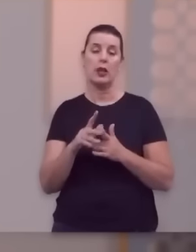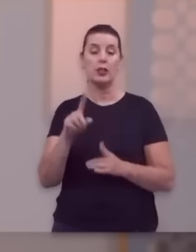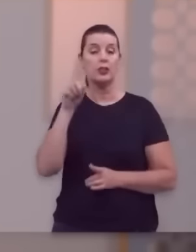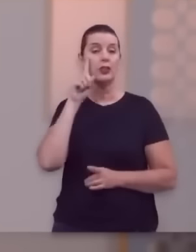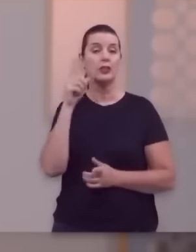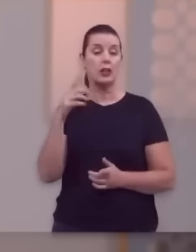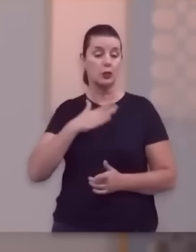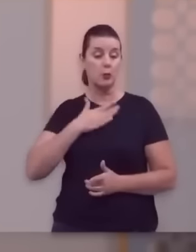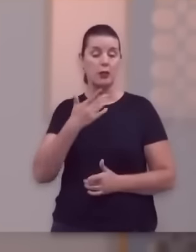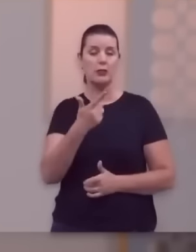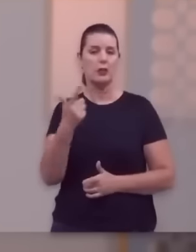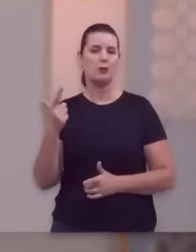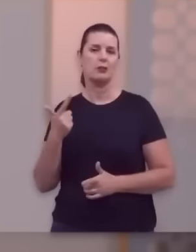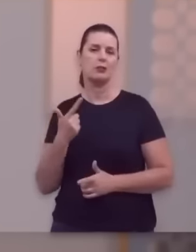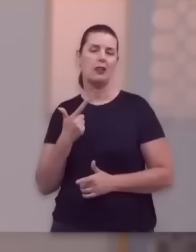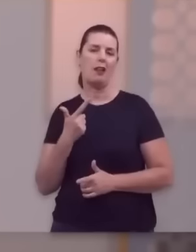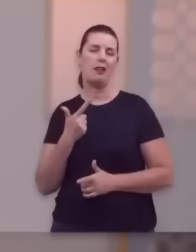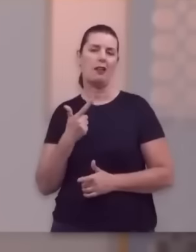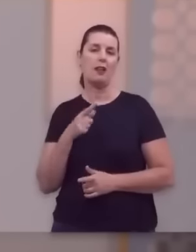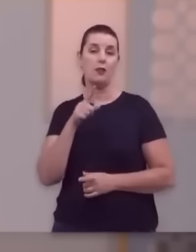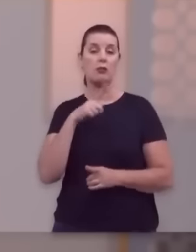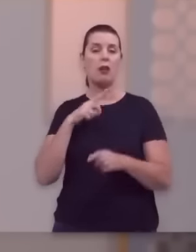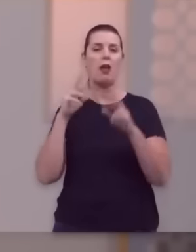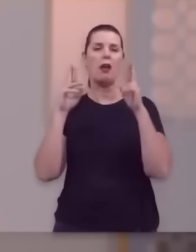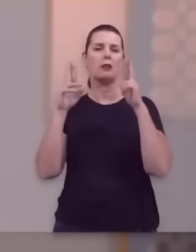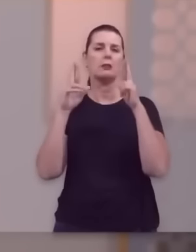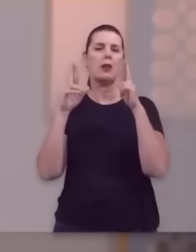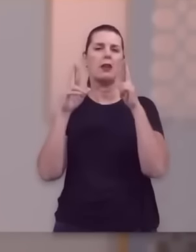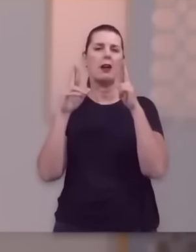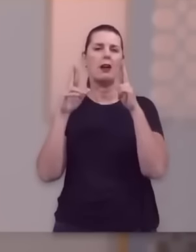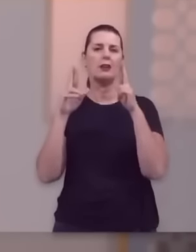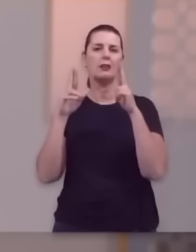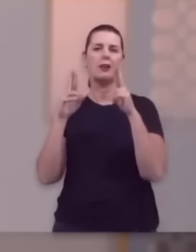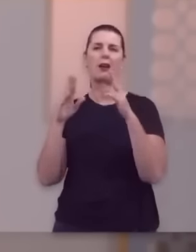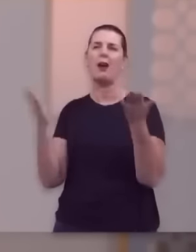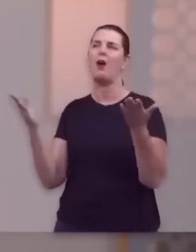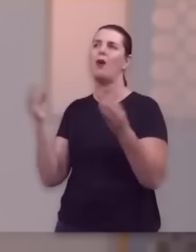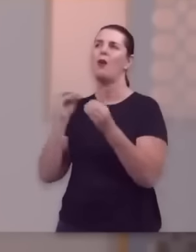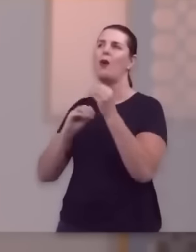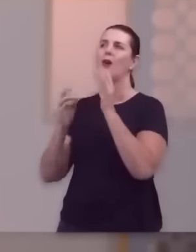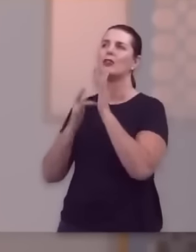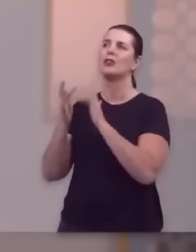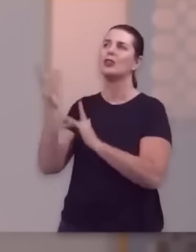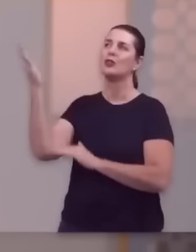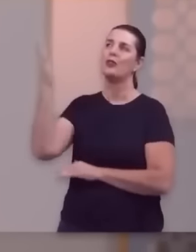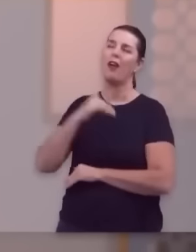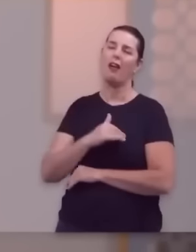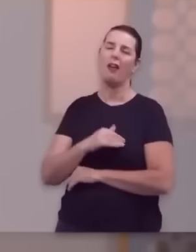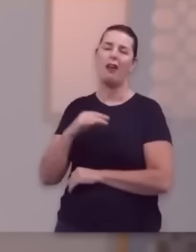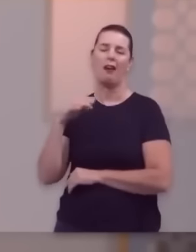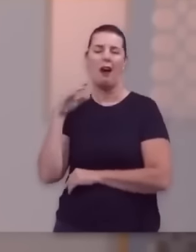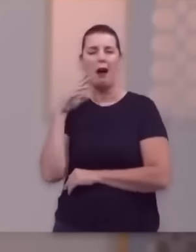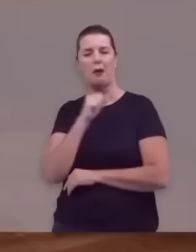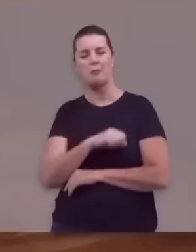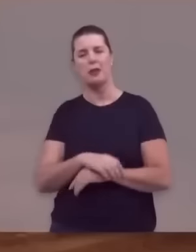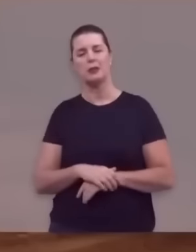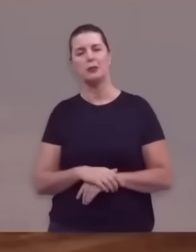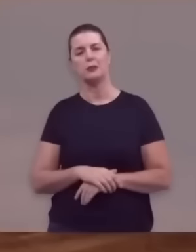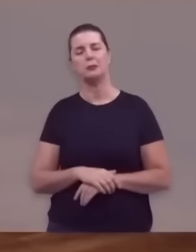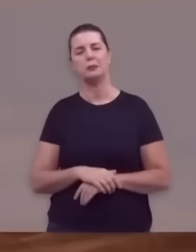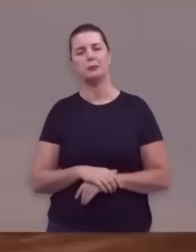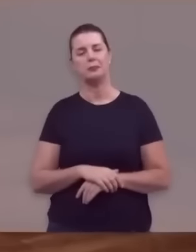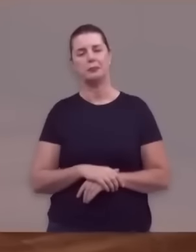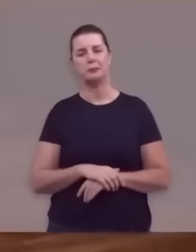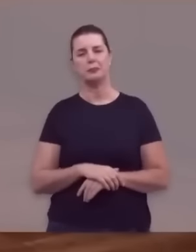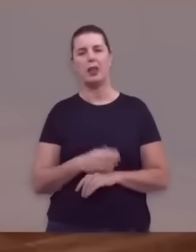um ladrão porque você estará esperando dizendo nata ora vem senhor Jesus eu